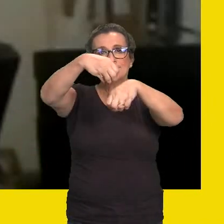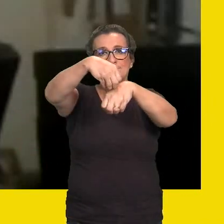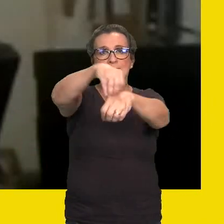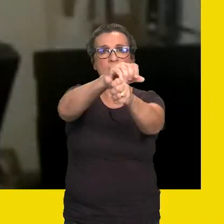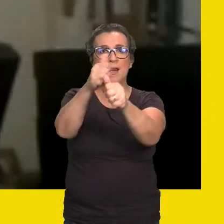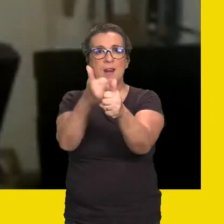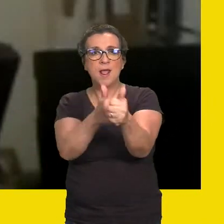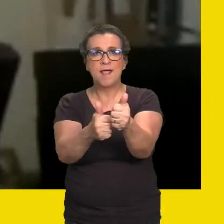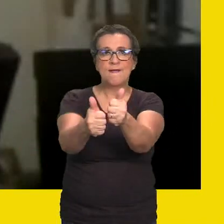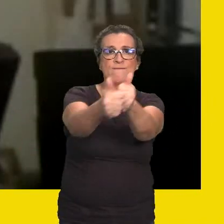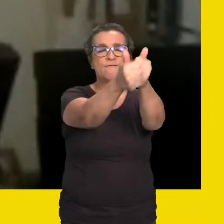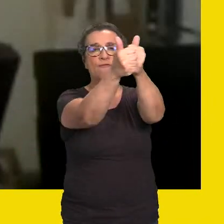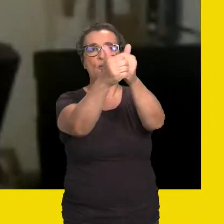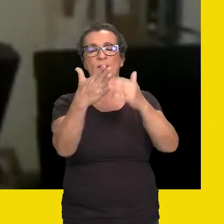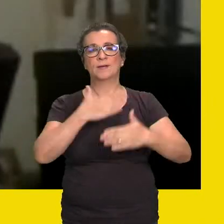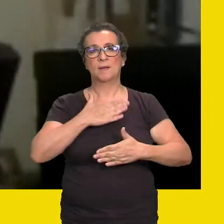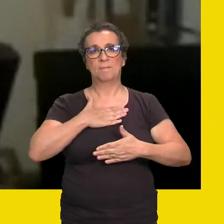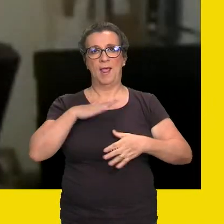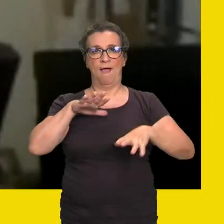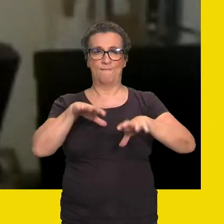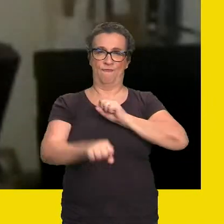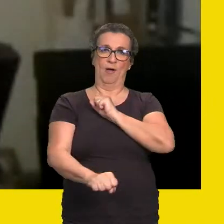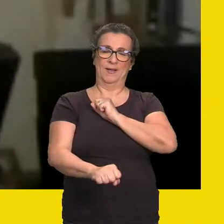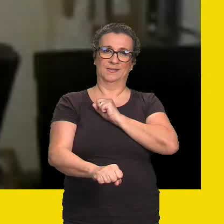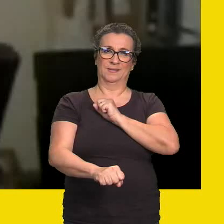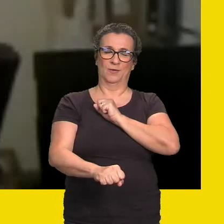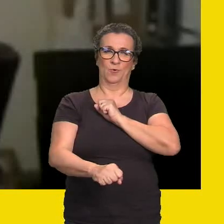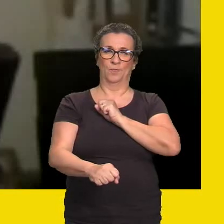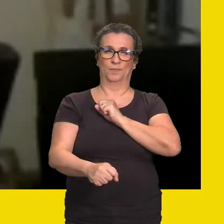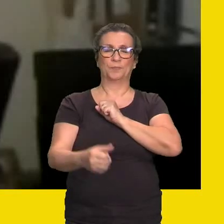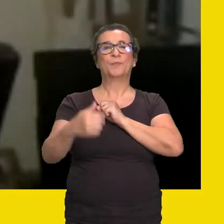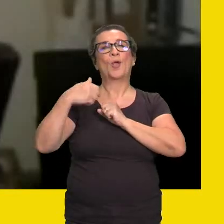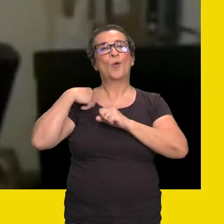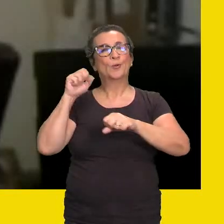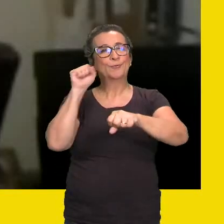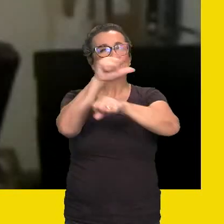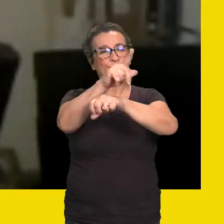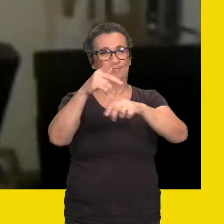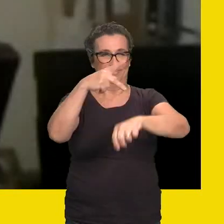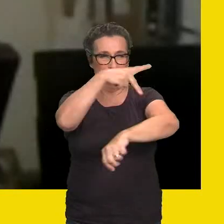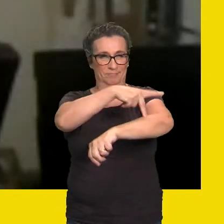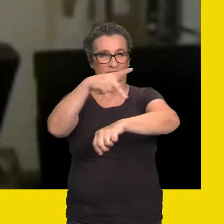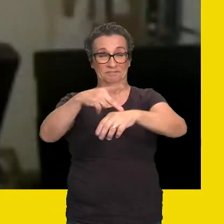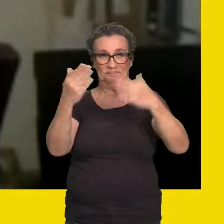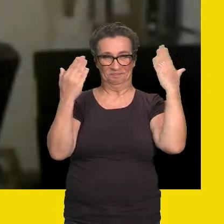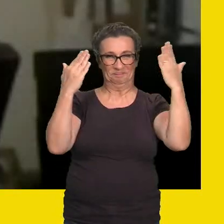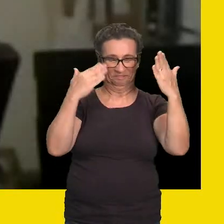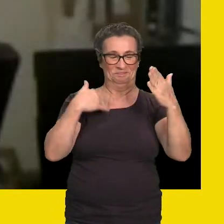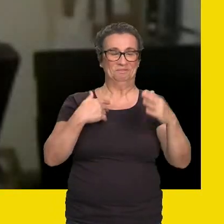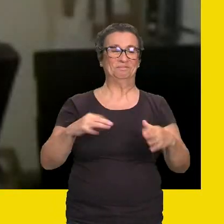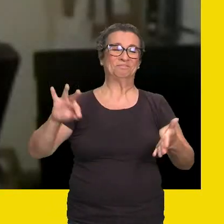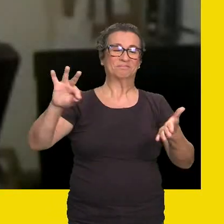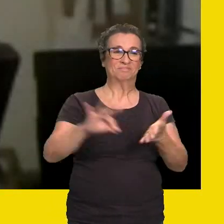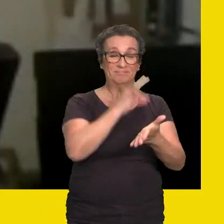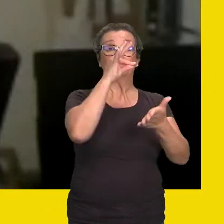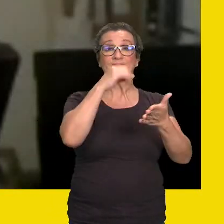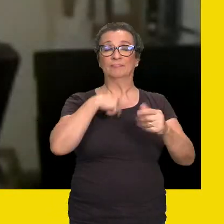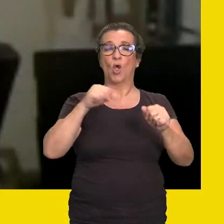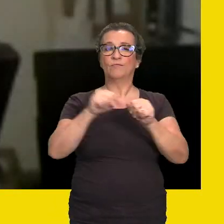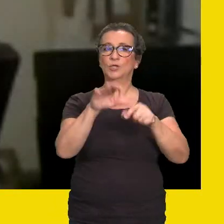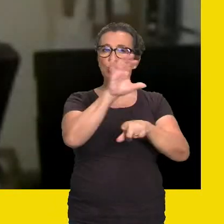processo formativo. Quando eu fui fazer psicopedagogia, por exemplo, eu só fiz o curso